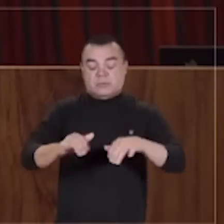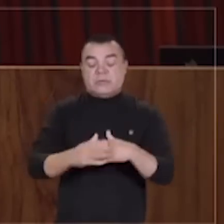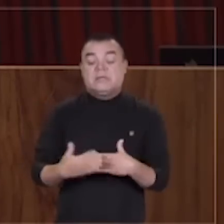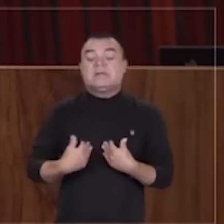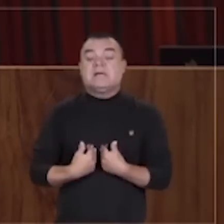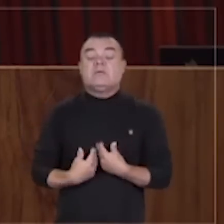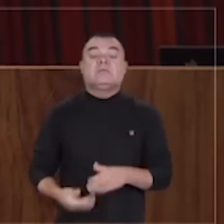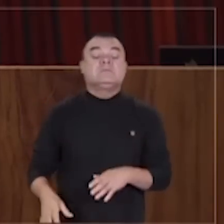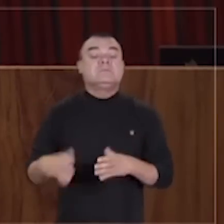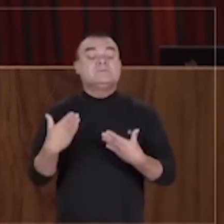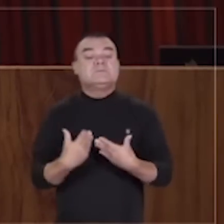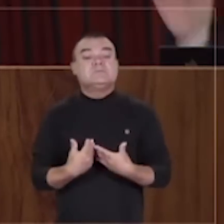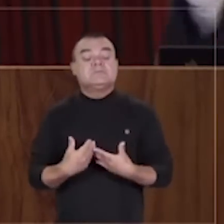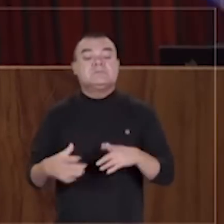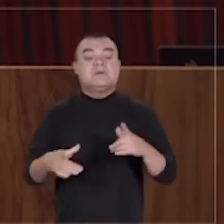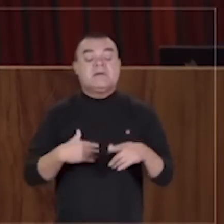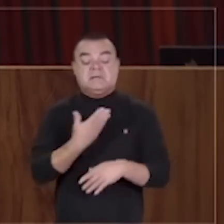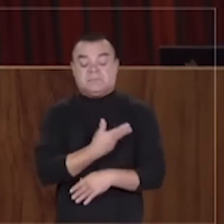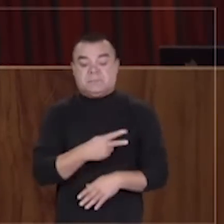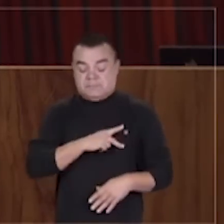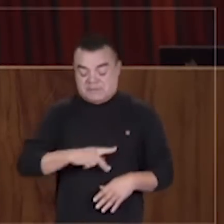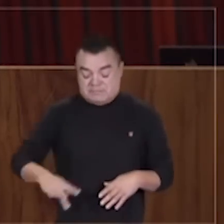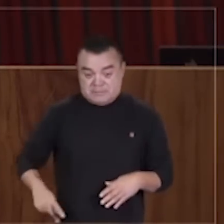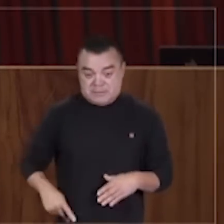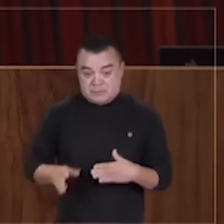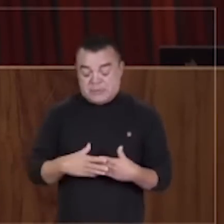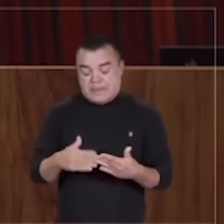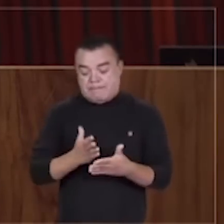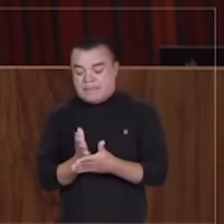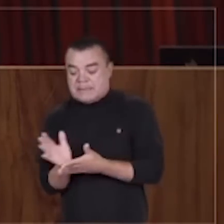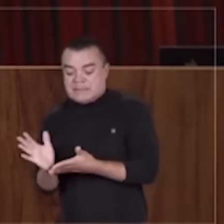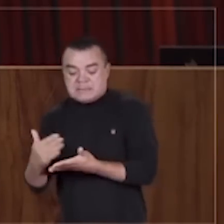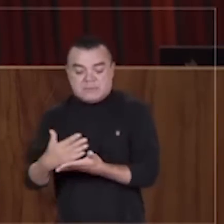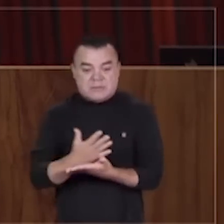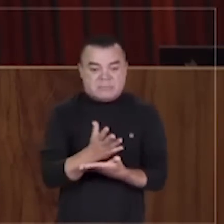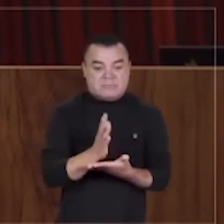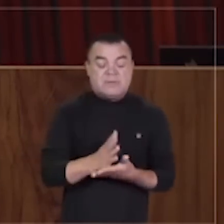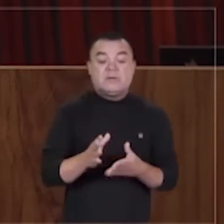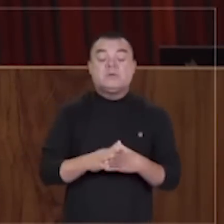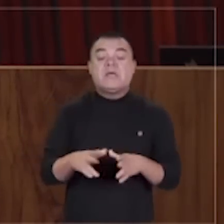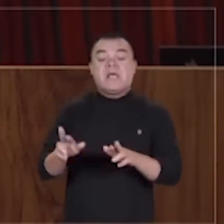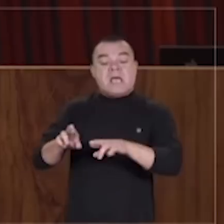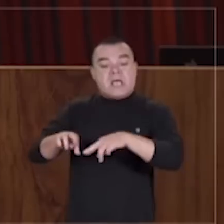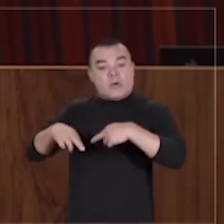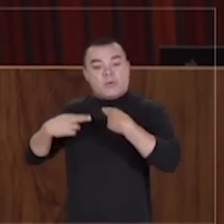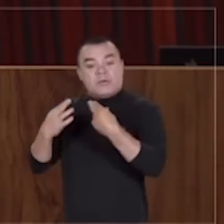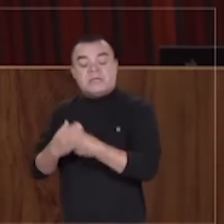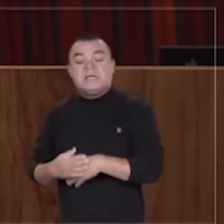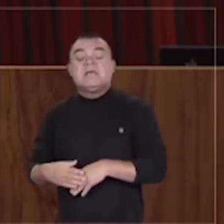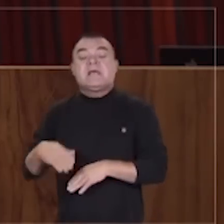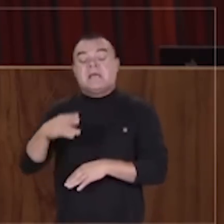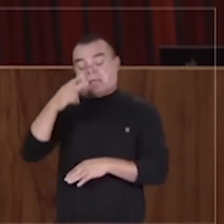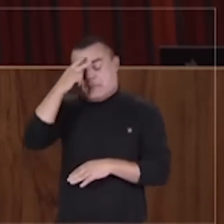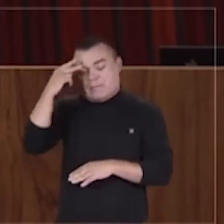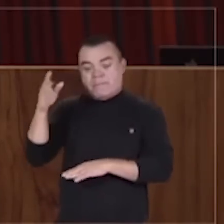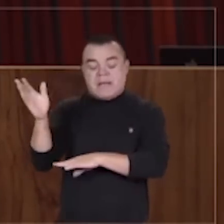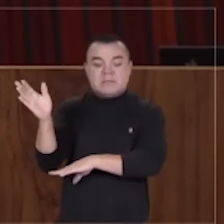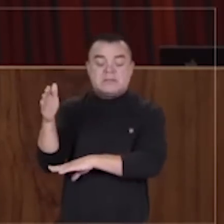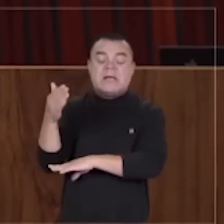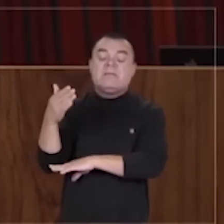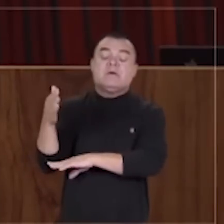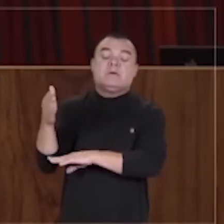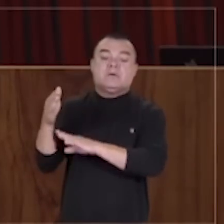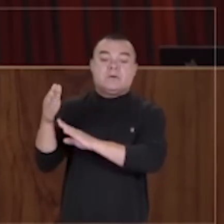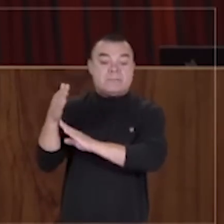presidente da República para, em manifesto desvio de finalidade, reunir embaixadores de países estrangeiros e